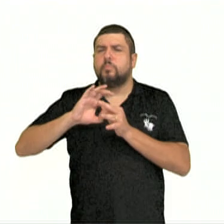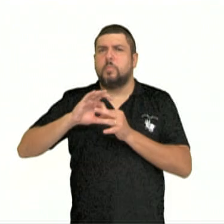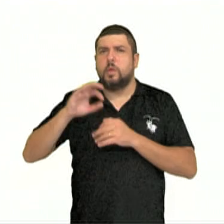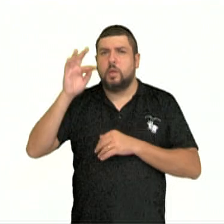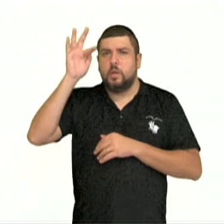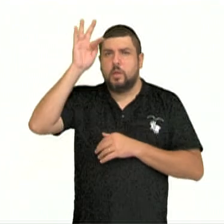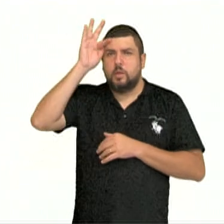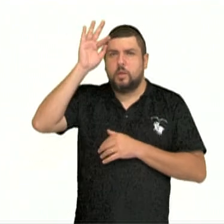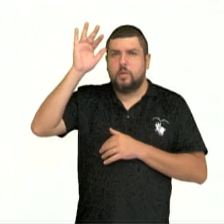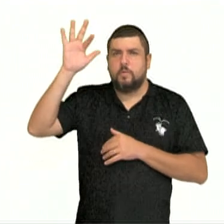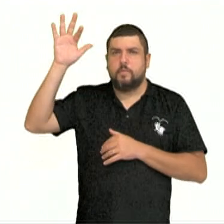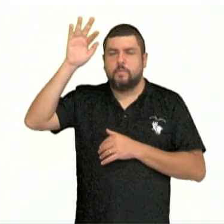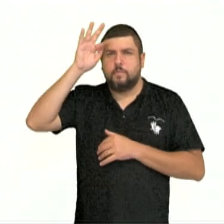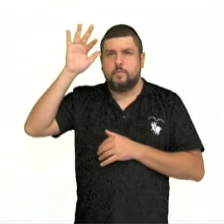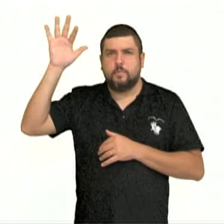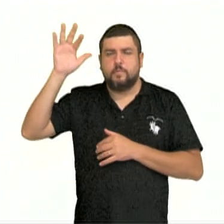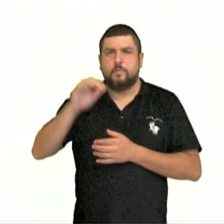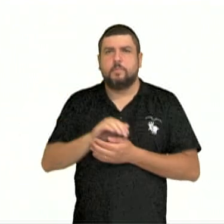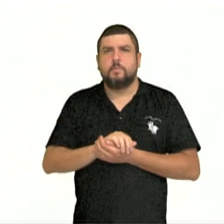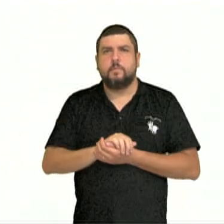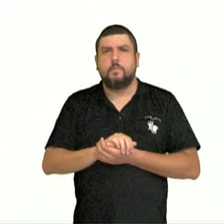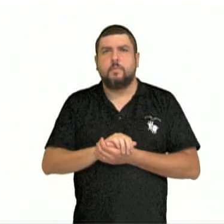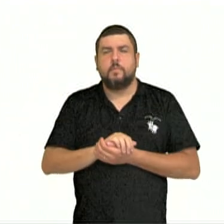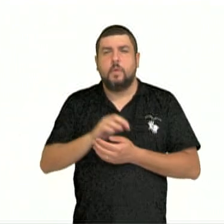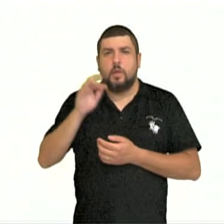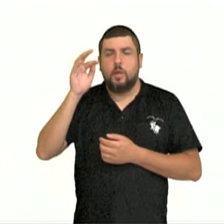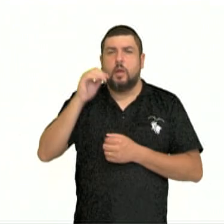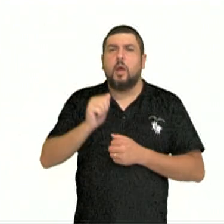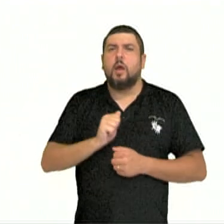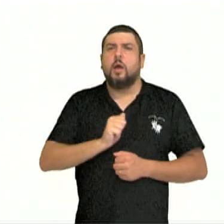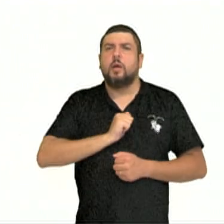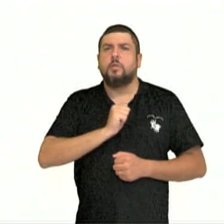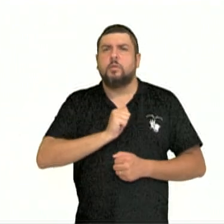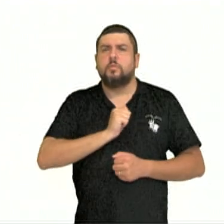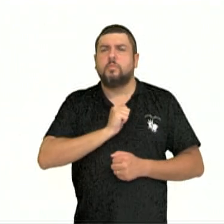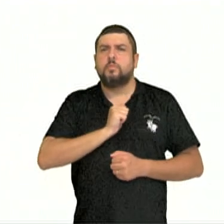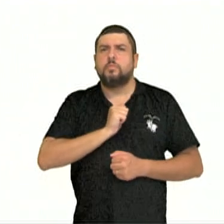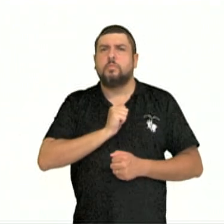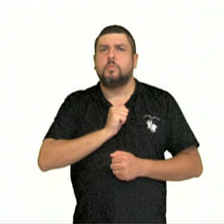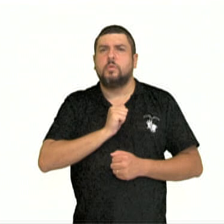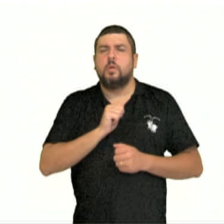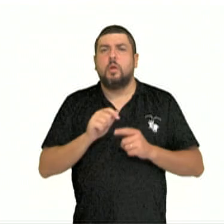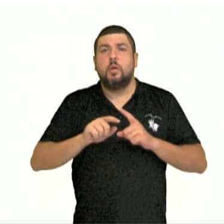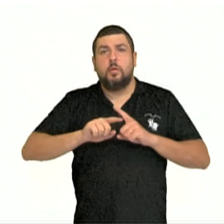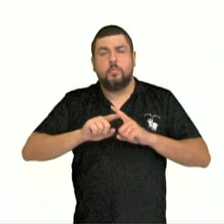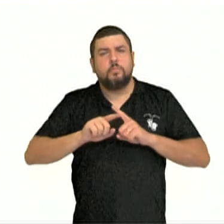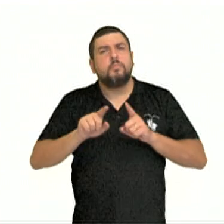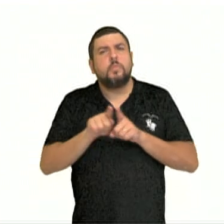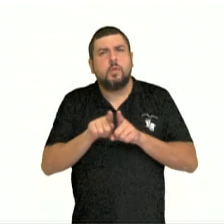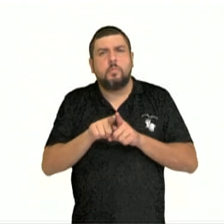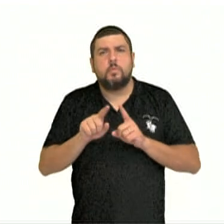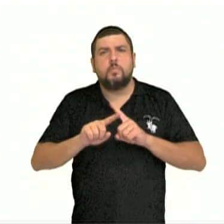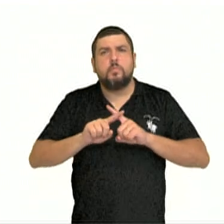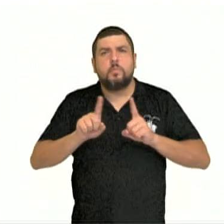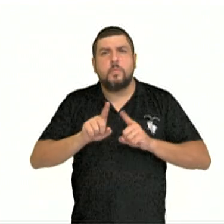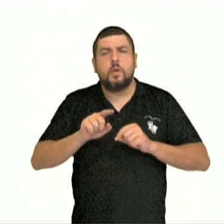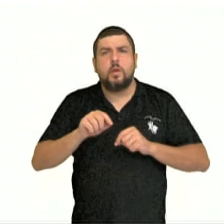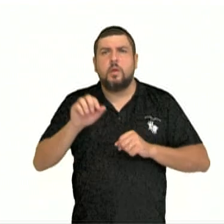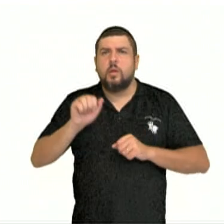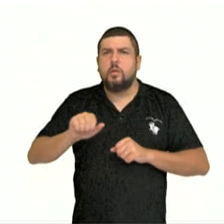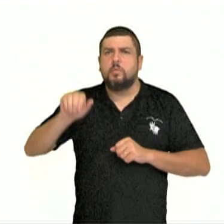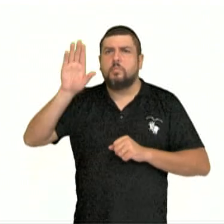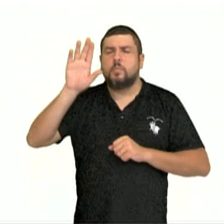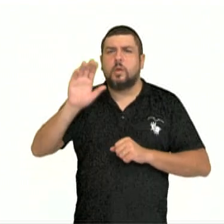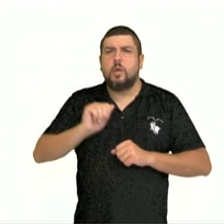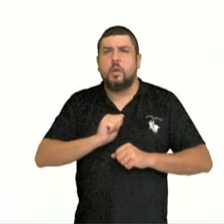estruturante muito bacana, fundamental. Antropologia, mais os grandes ramos dessa sociologia, dessas ciências sociais, mais voltados à análise da